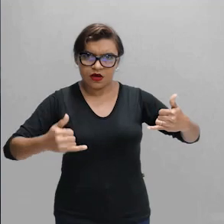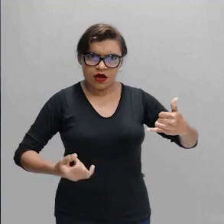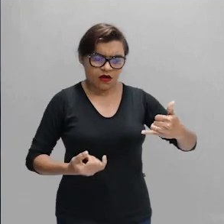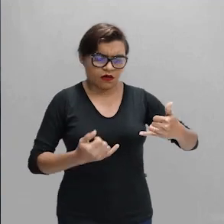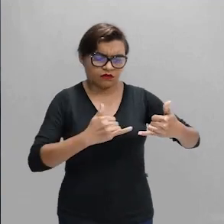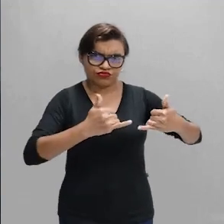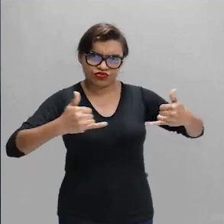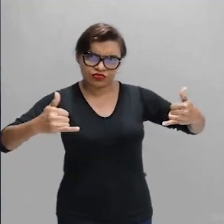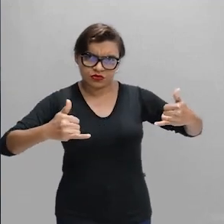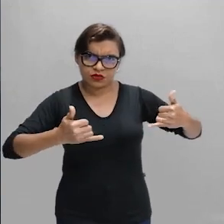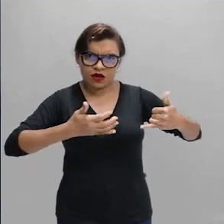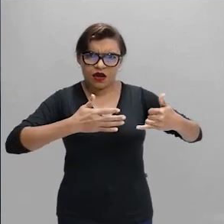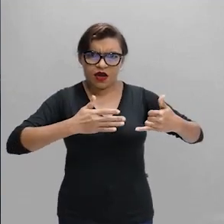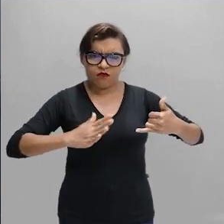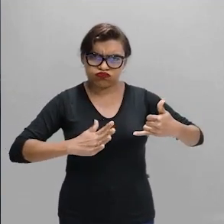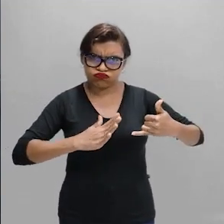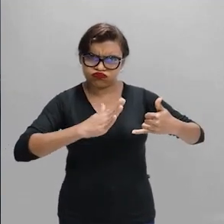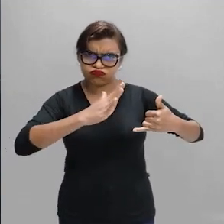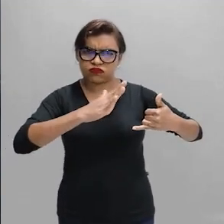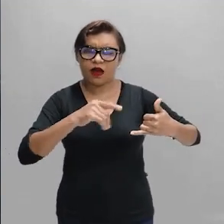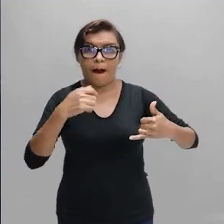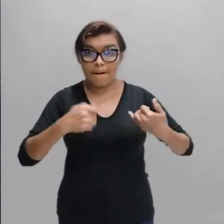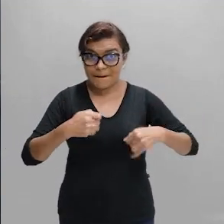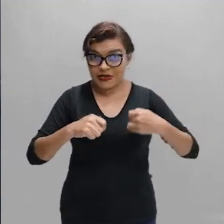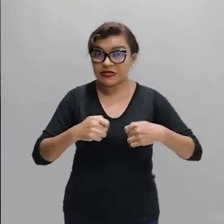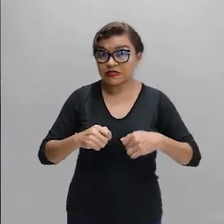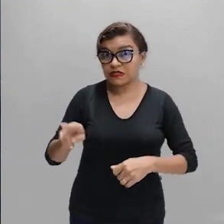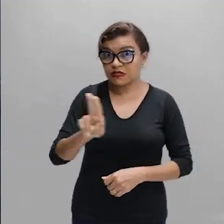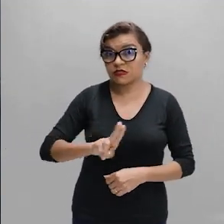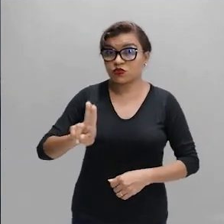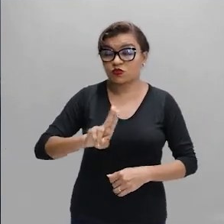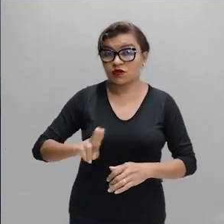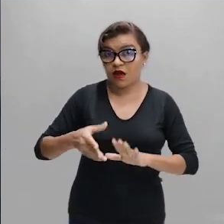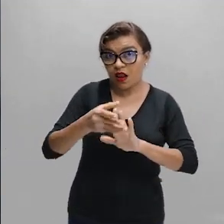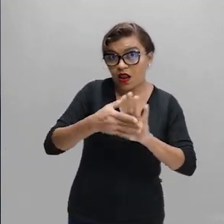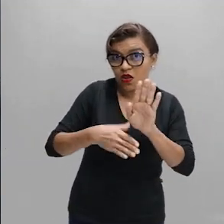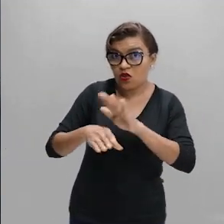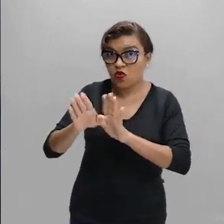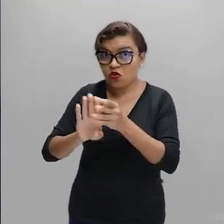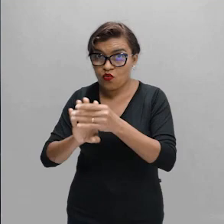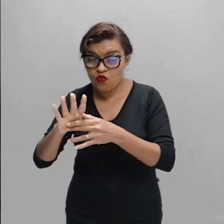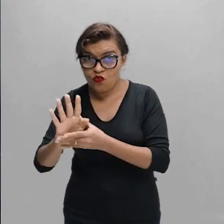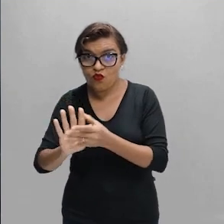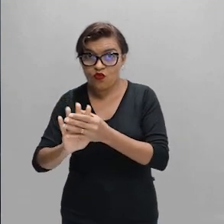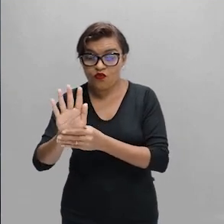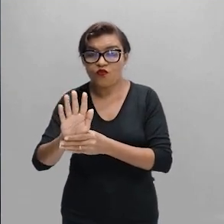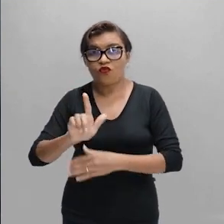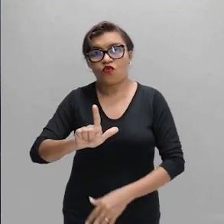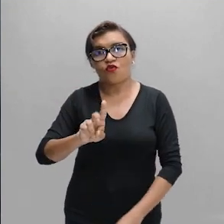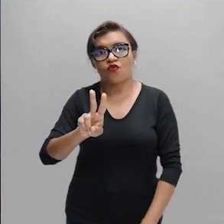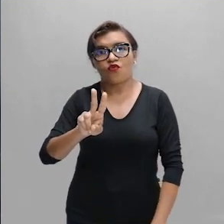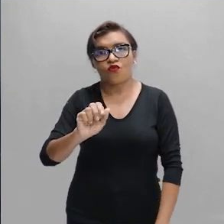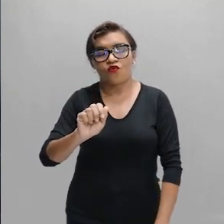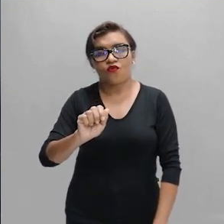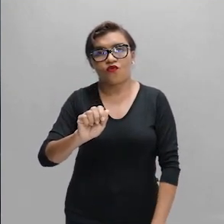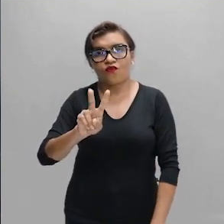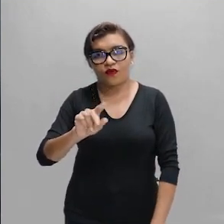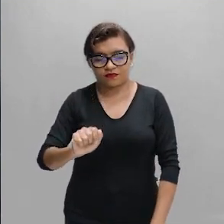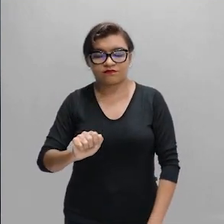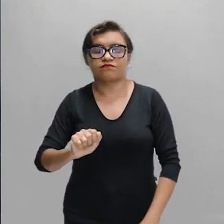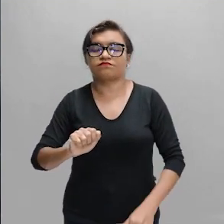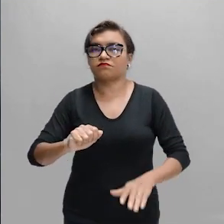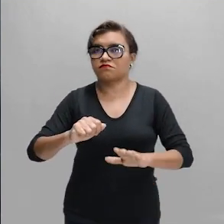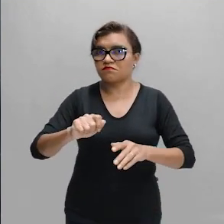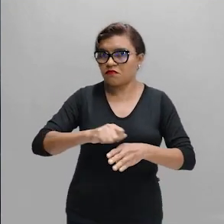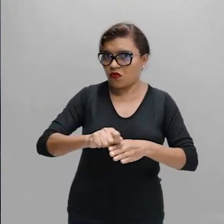uma quantidade de borracha especial ou de maior espessura. Tá ok? Então, esses são os isolantes.